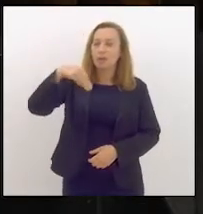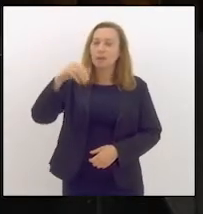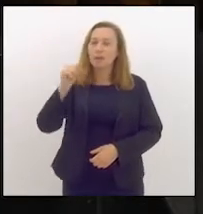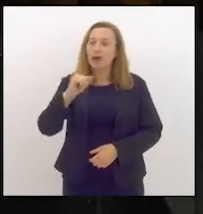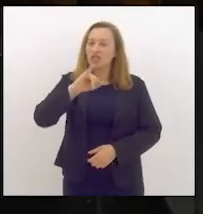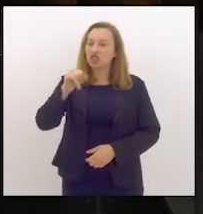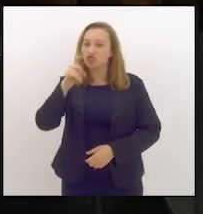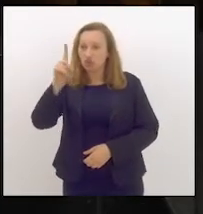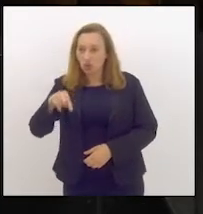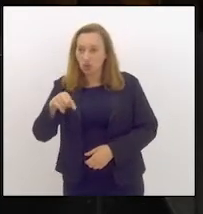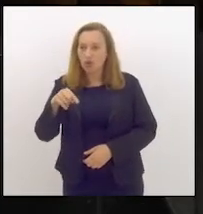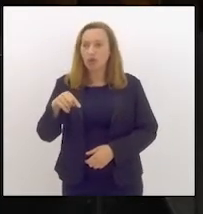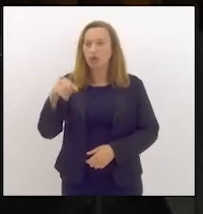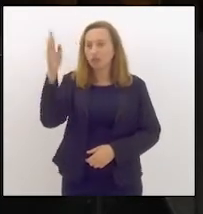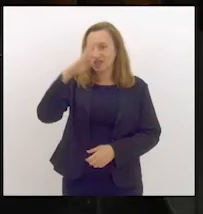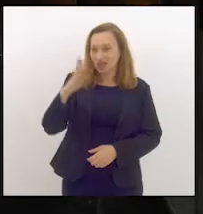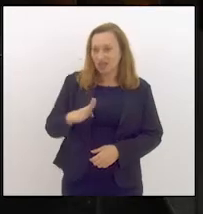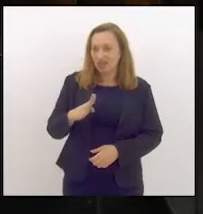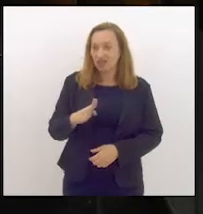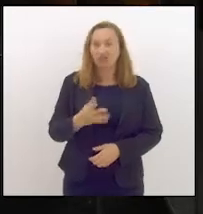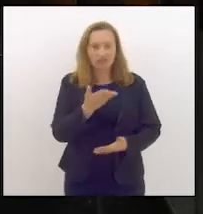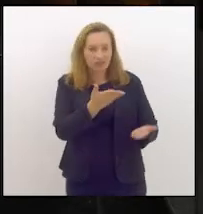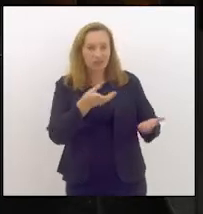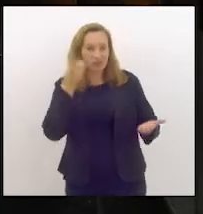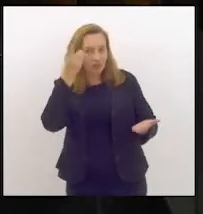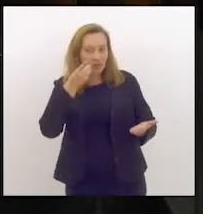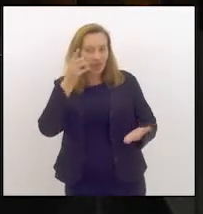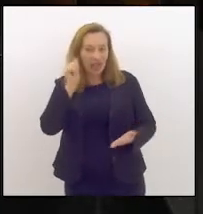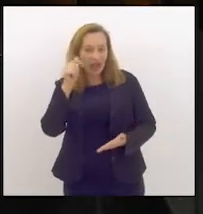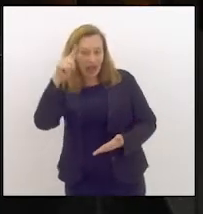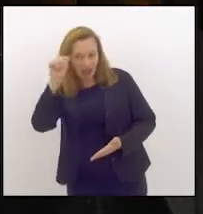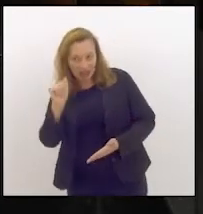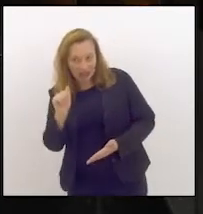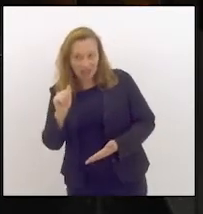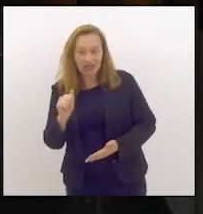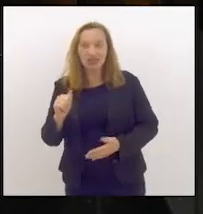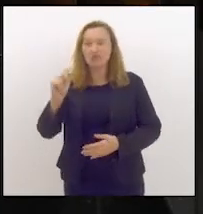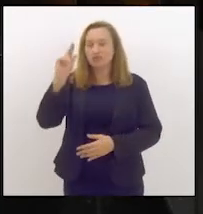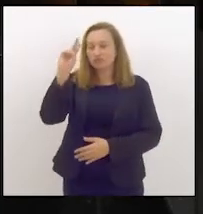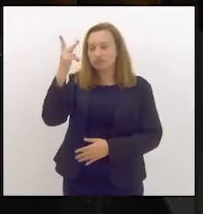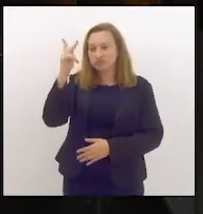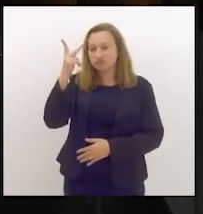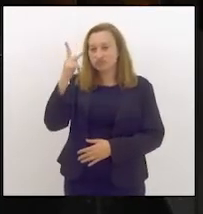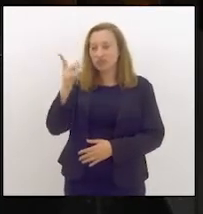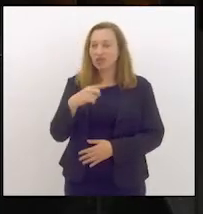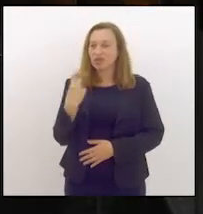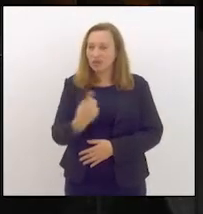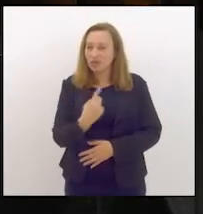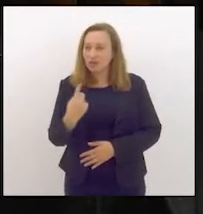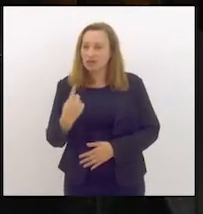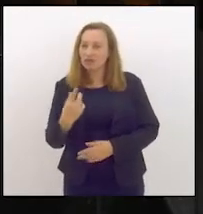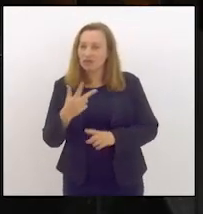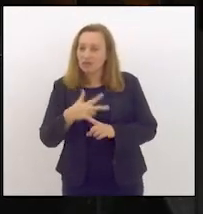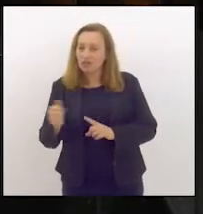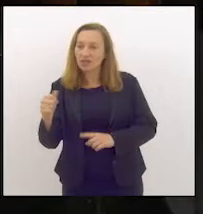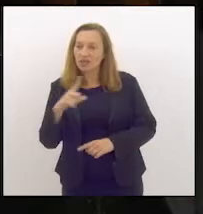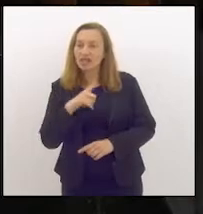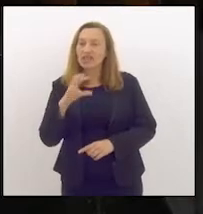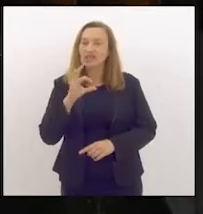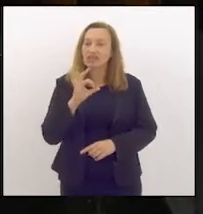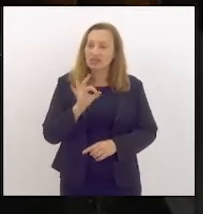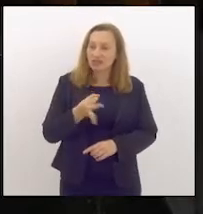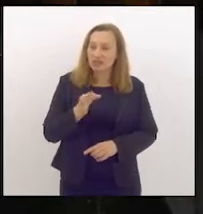do exército brasileiro daquelas a deputada Ana foi um herói na nossa história e que certamente se tivesse atuado